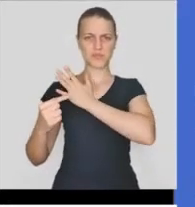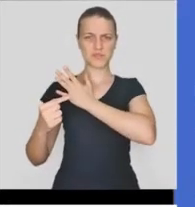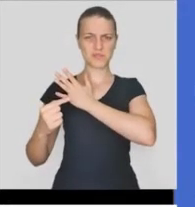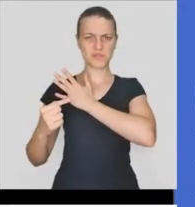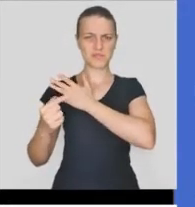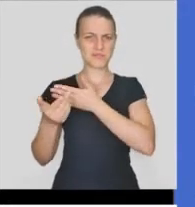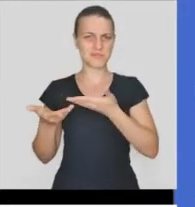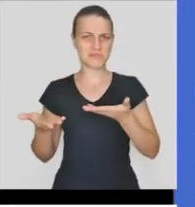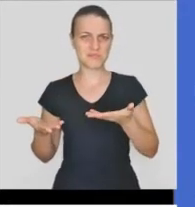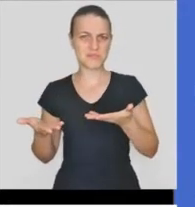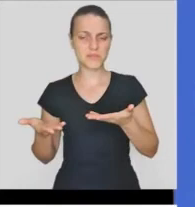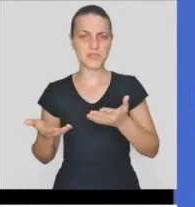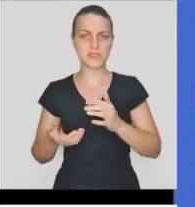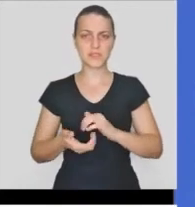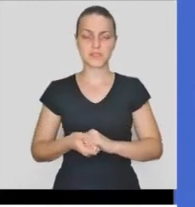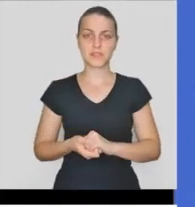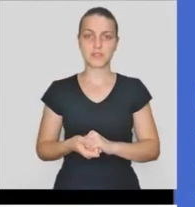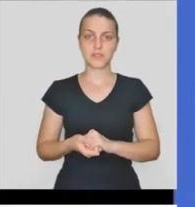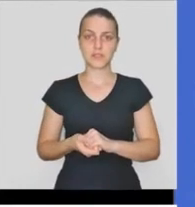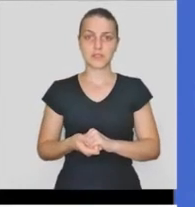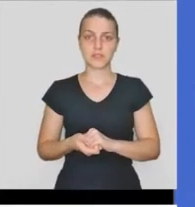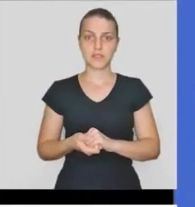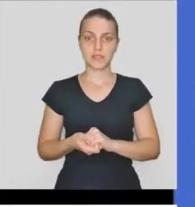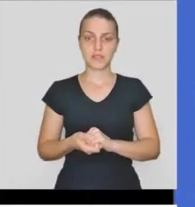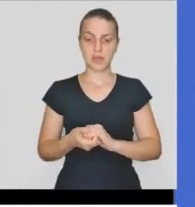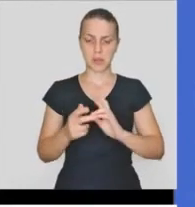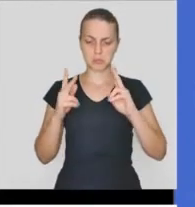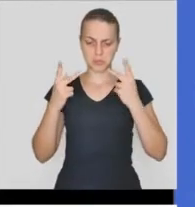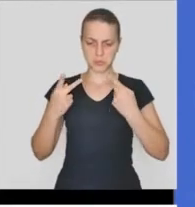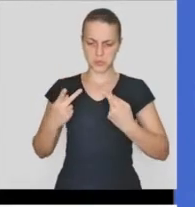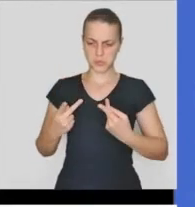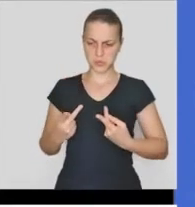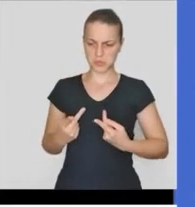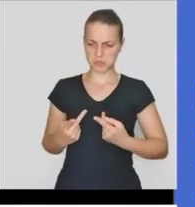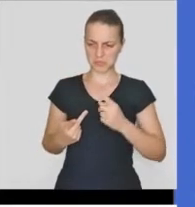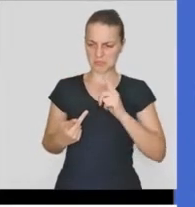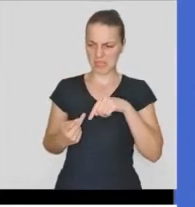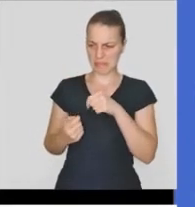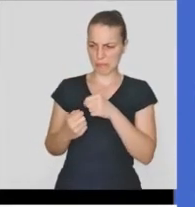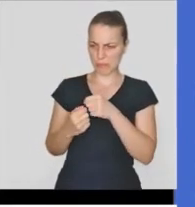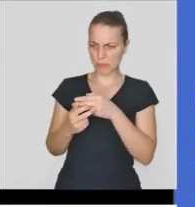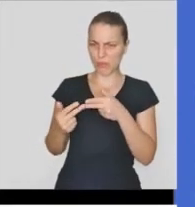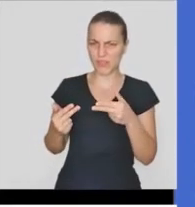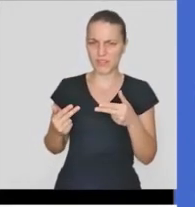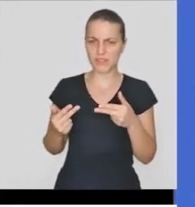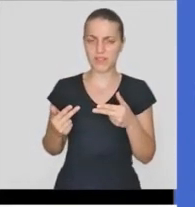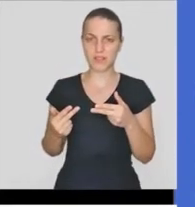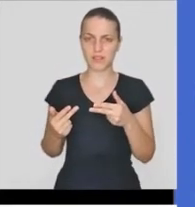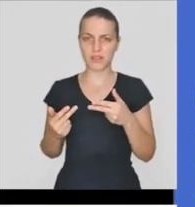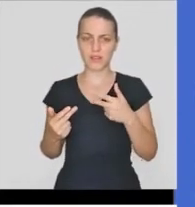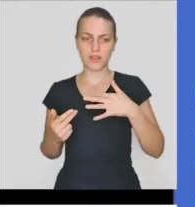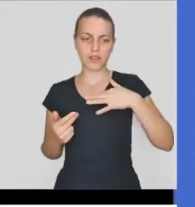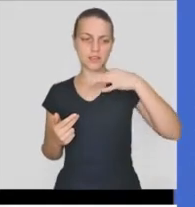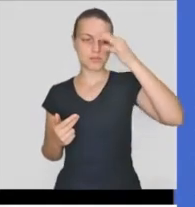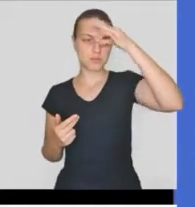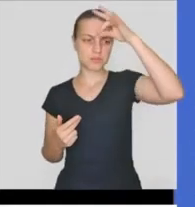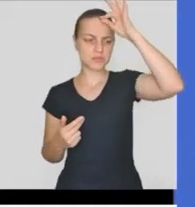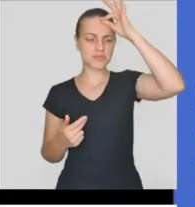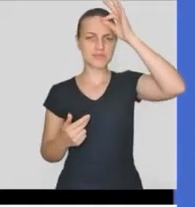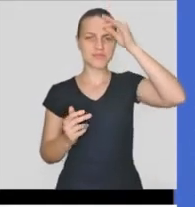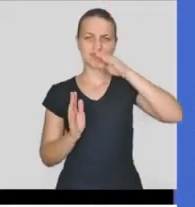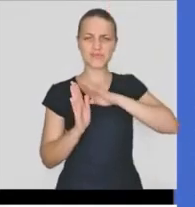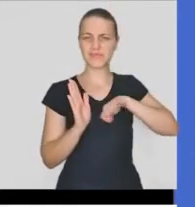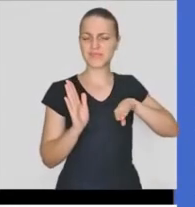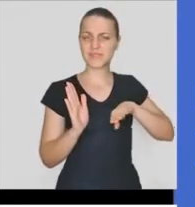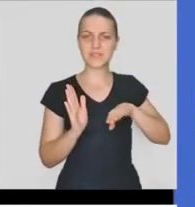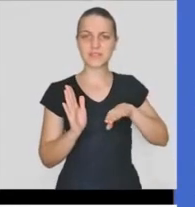promovem o rebaixamento ou a coisificação do ser humano. Tiram a espiritualidade e a nobreza que o ser humano tem em